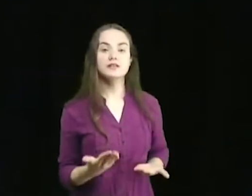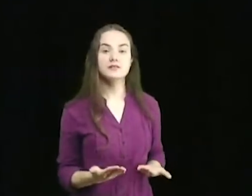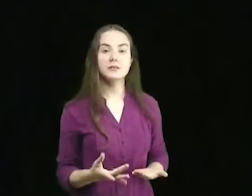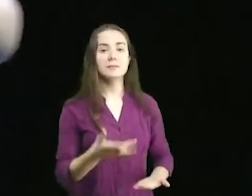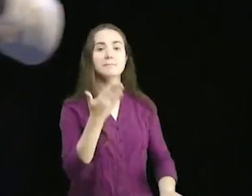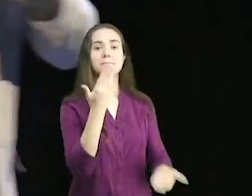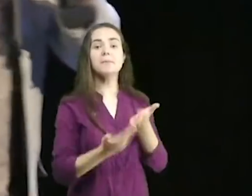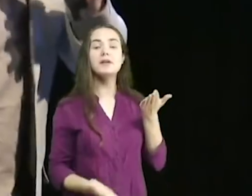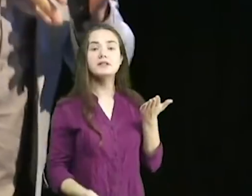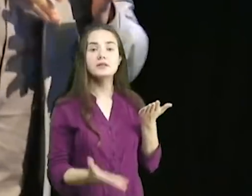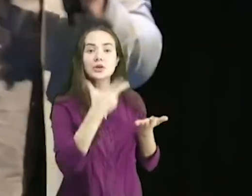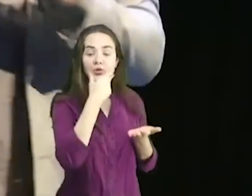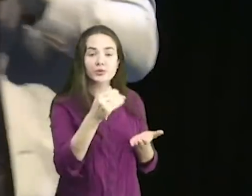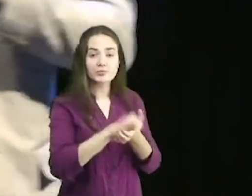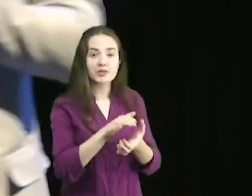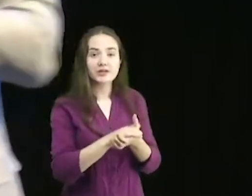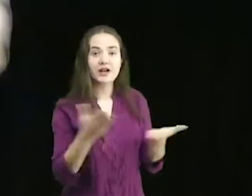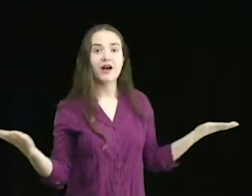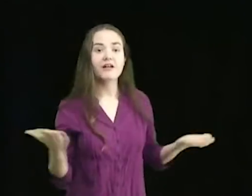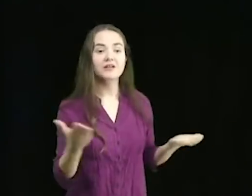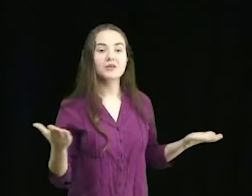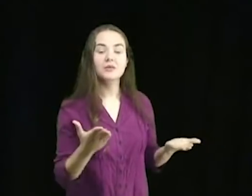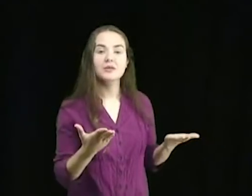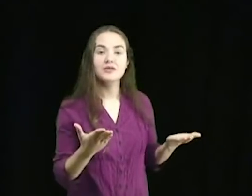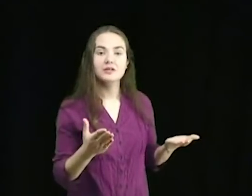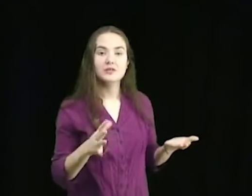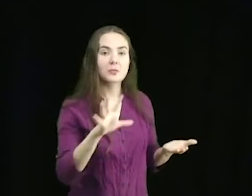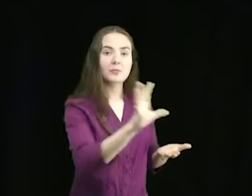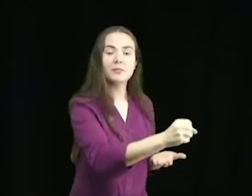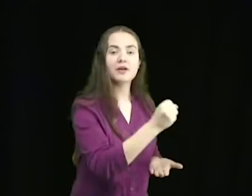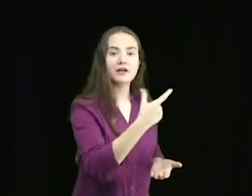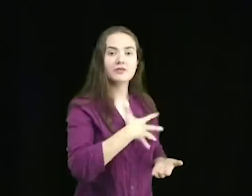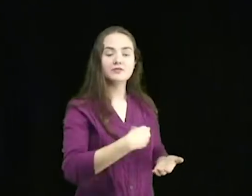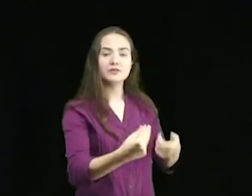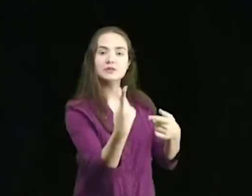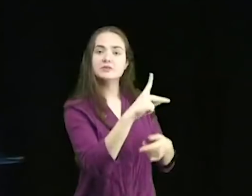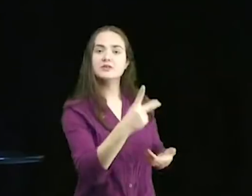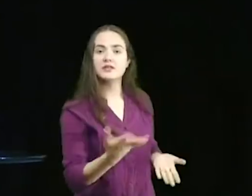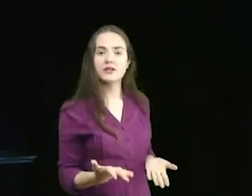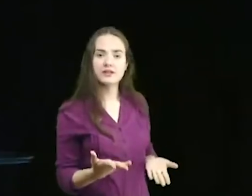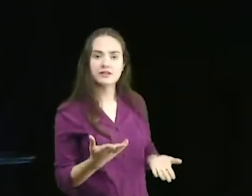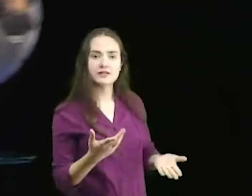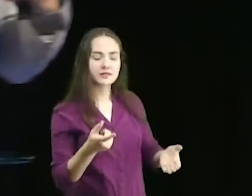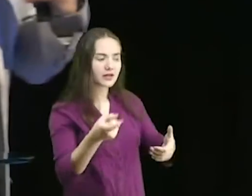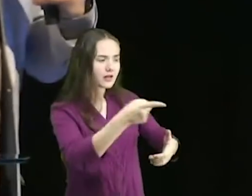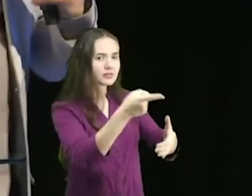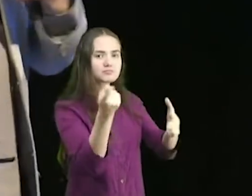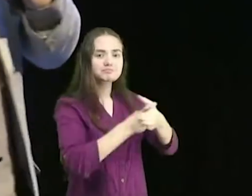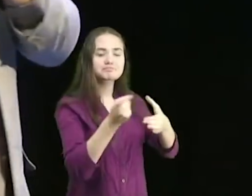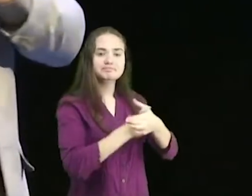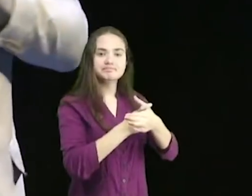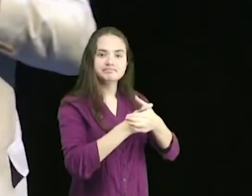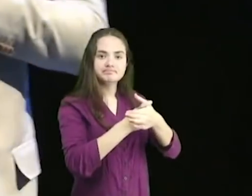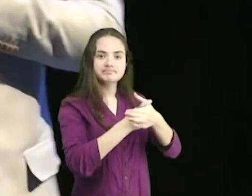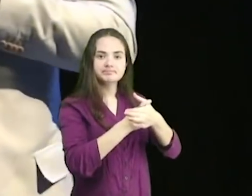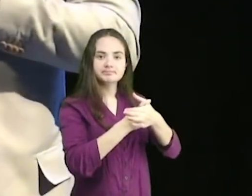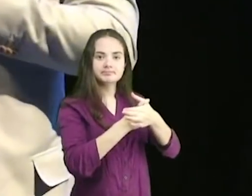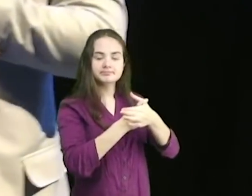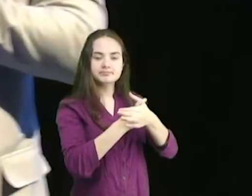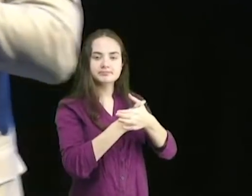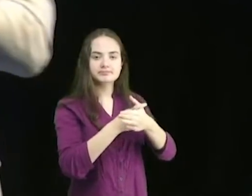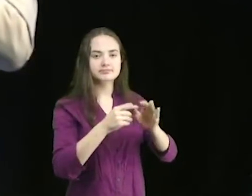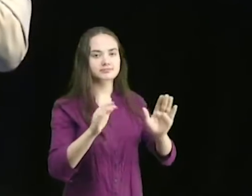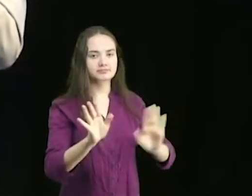perdeu o marido, agora vieram tomar os filhos dela sequestrados, pagando dívida.